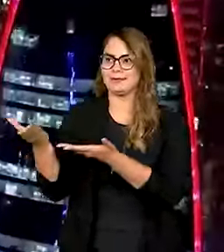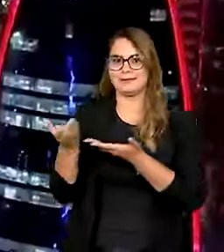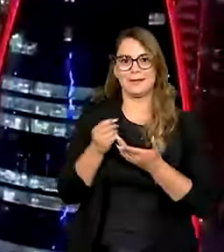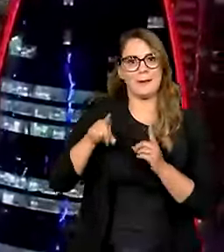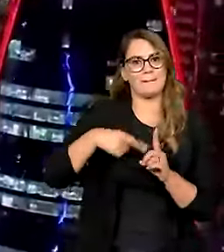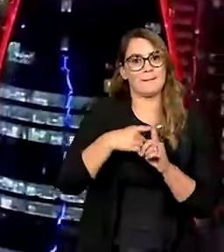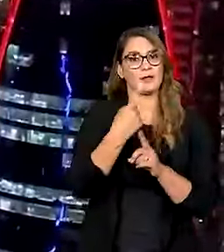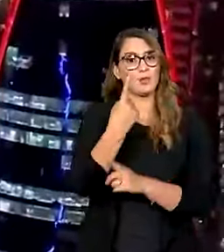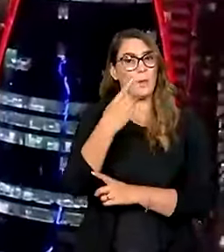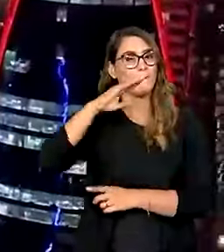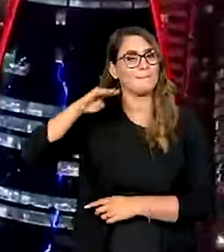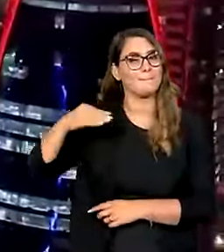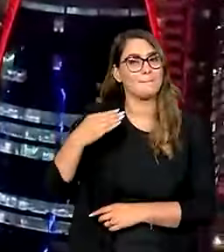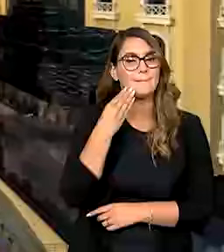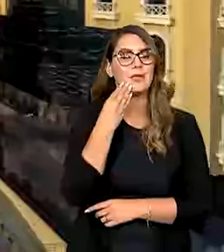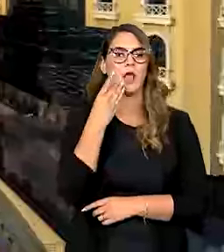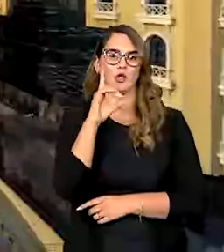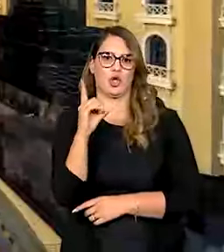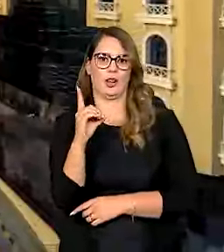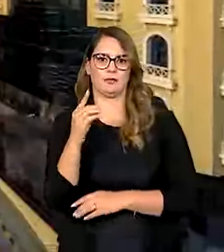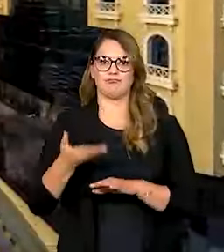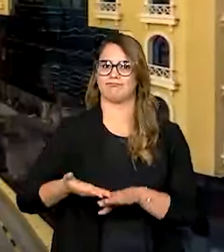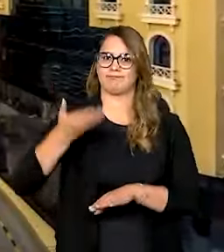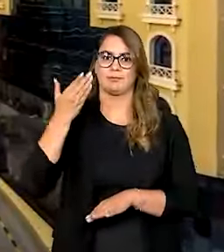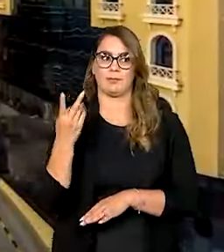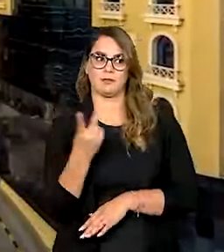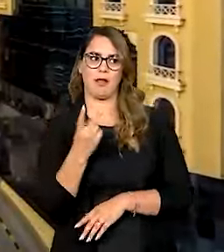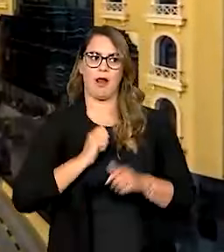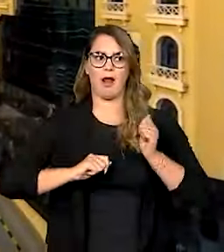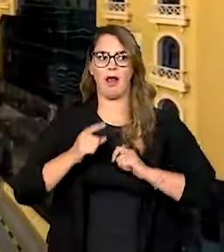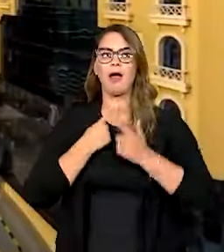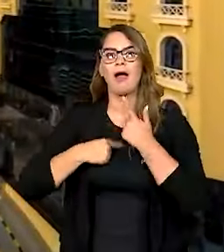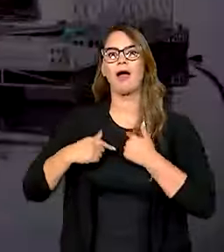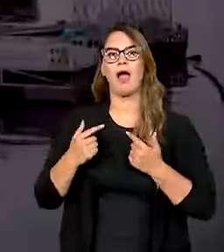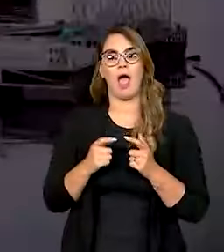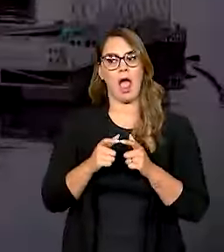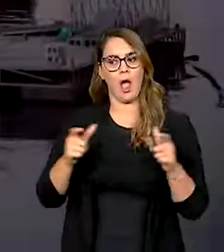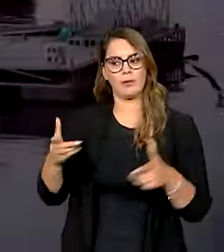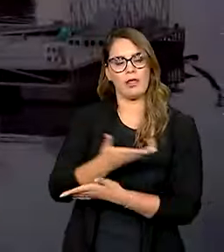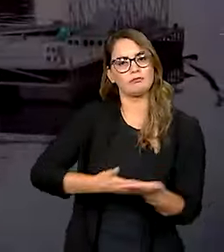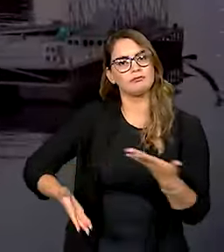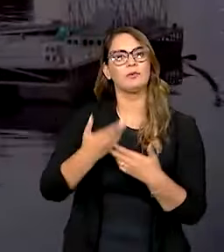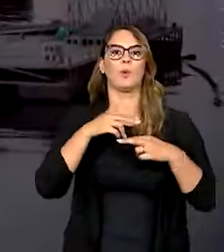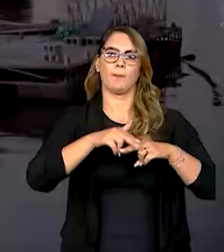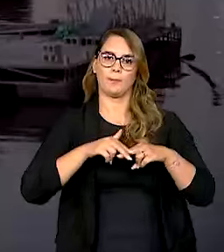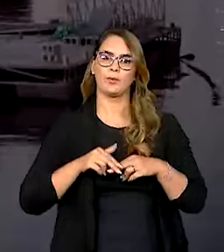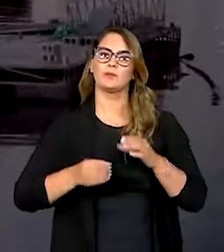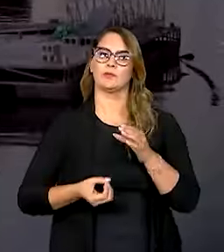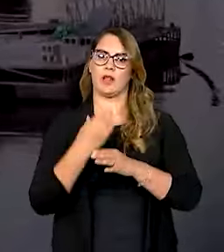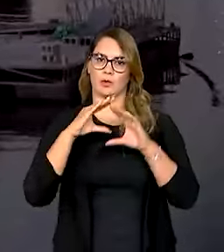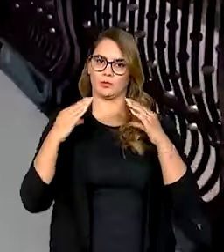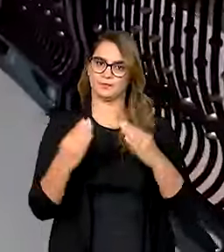de 1,5 bilhão de dólares. Mas a ambição dos dois lados é aumentar bastante essa troca. E por isso foi feito um fórum para